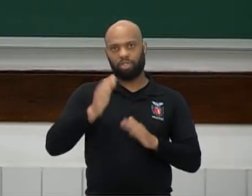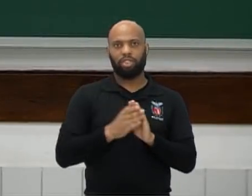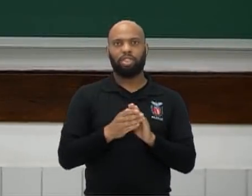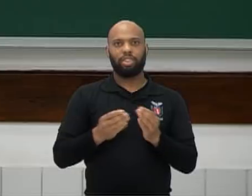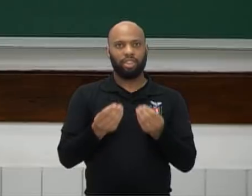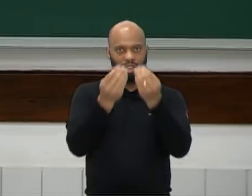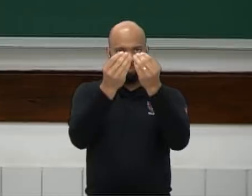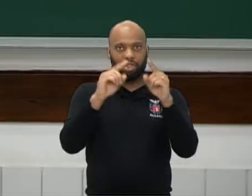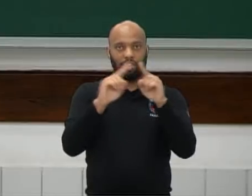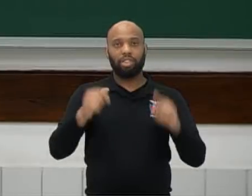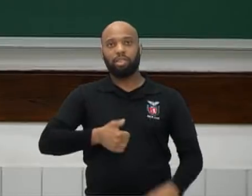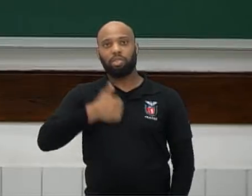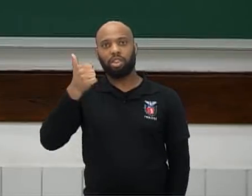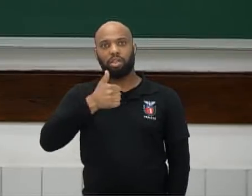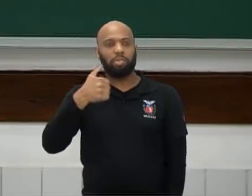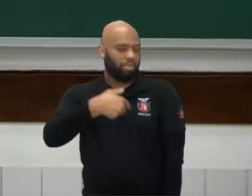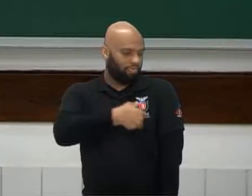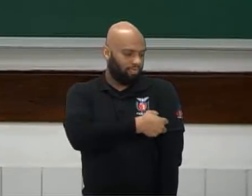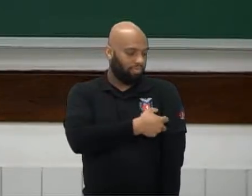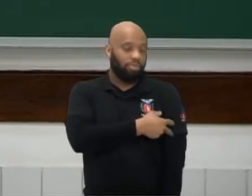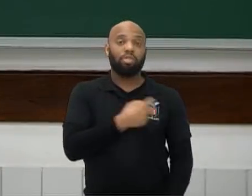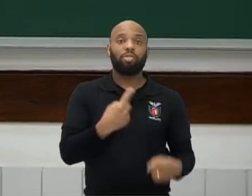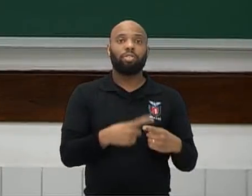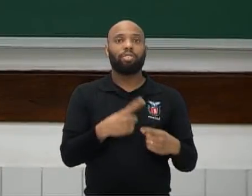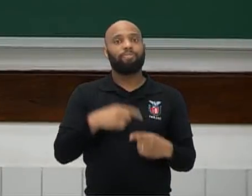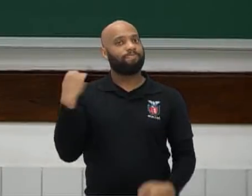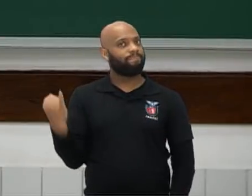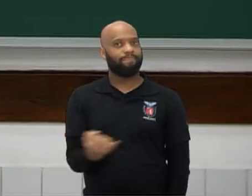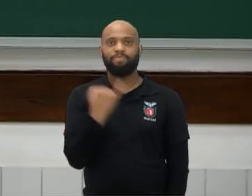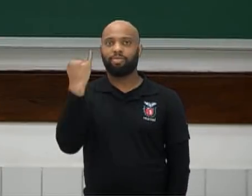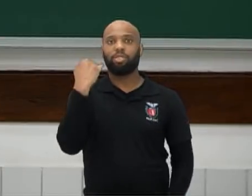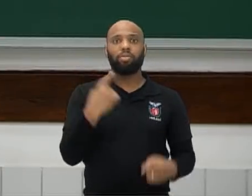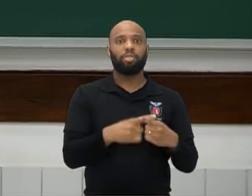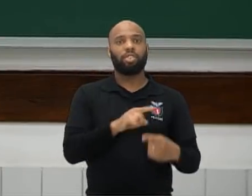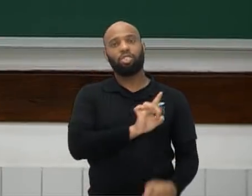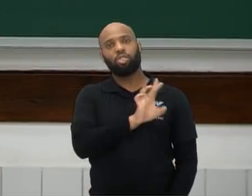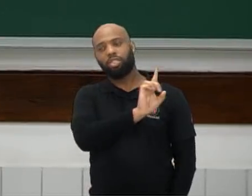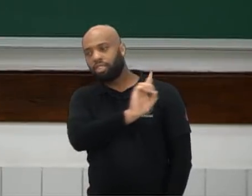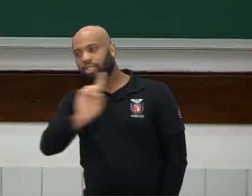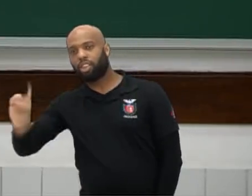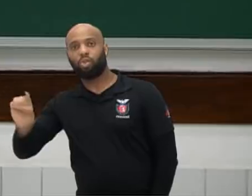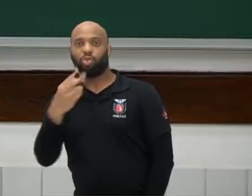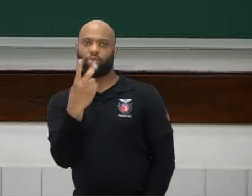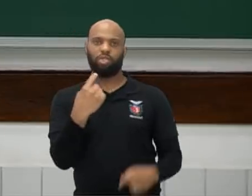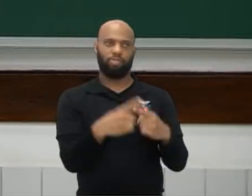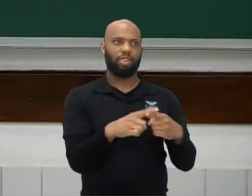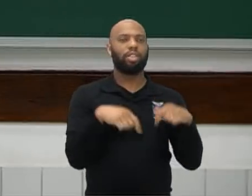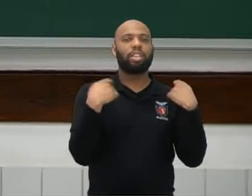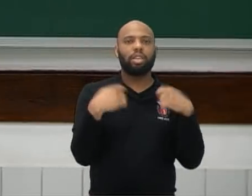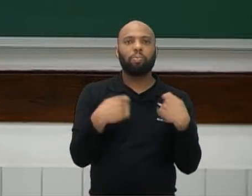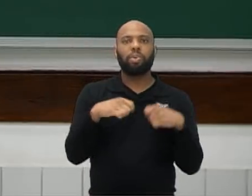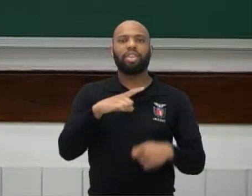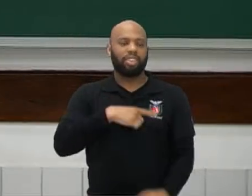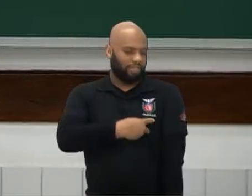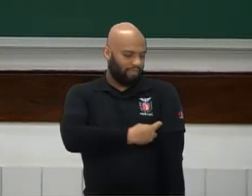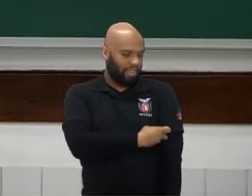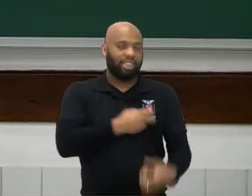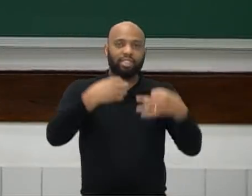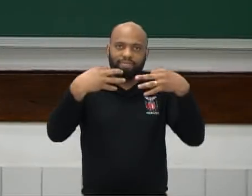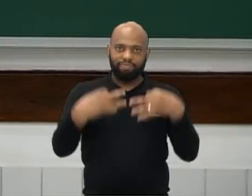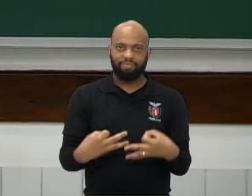comungar. Mas a primeira vez foi para tomar a vacina da gripe, porque é muito importante. Ela saiu só essas 2 vezes. Tem que manter as vacinas em